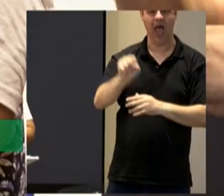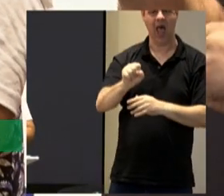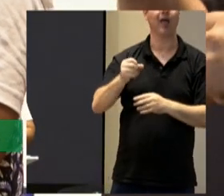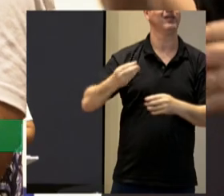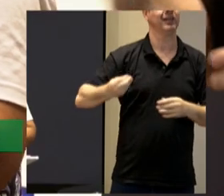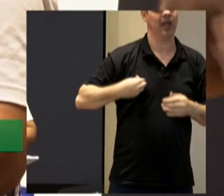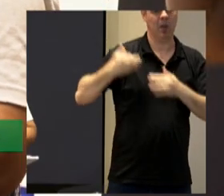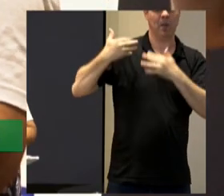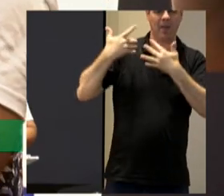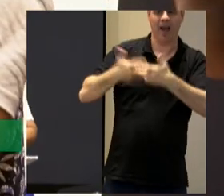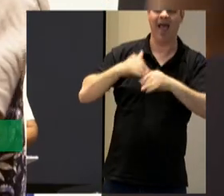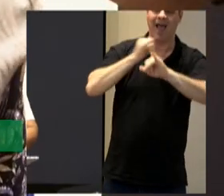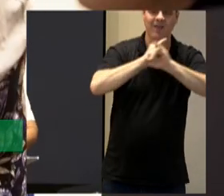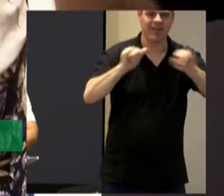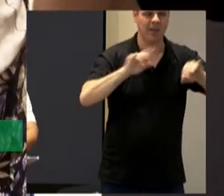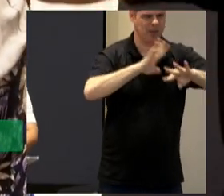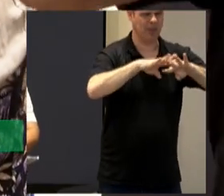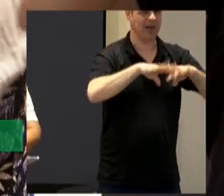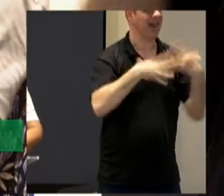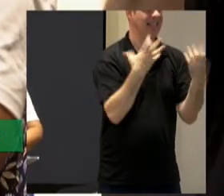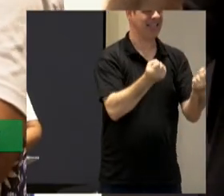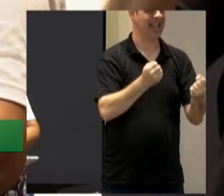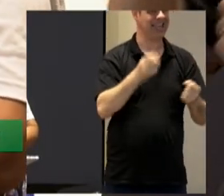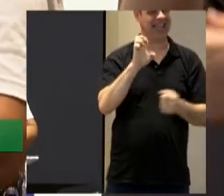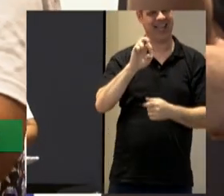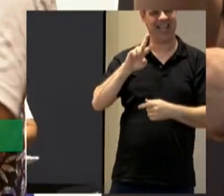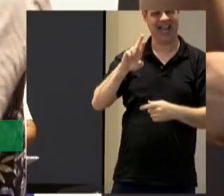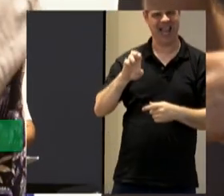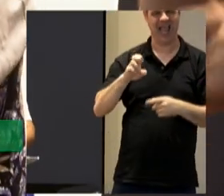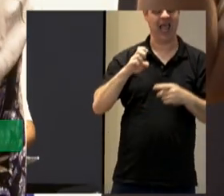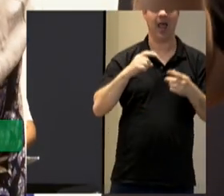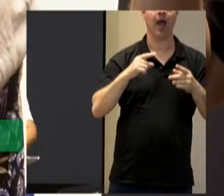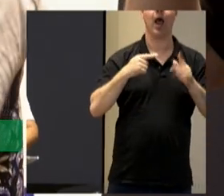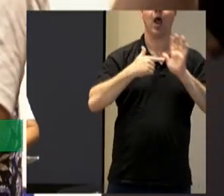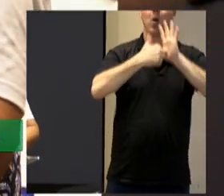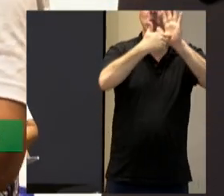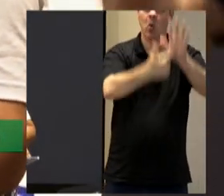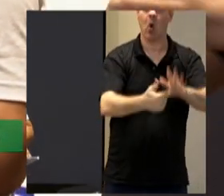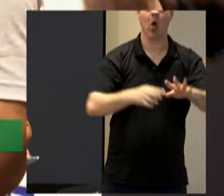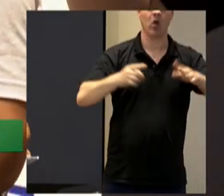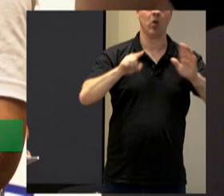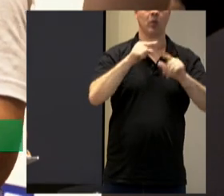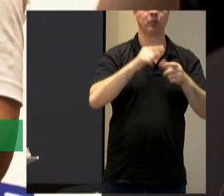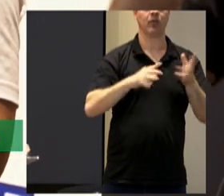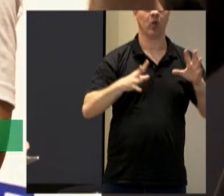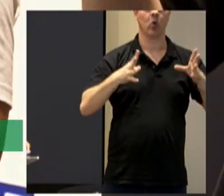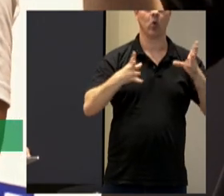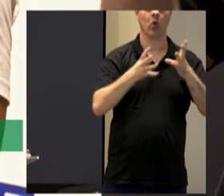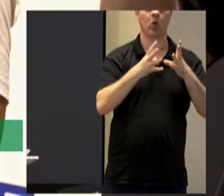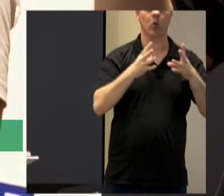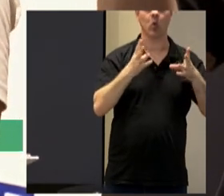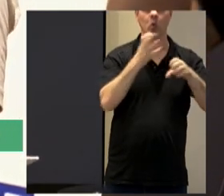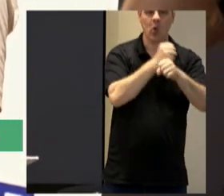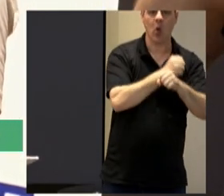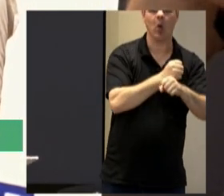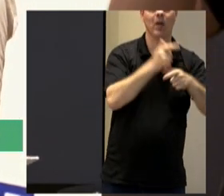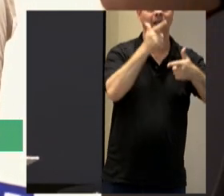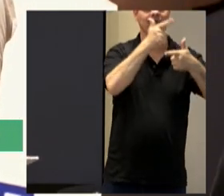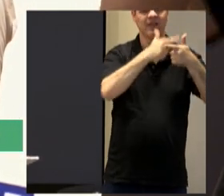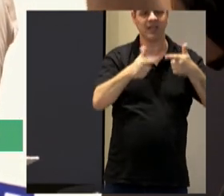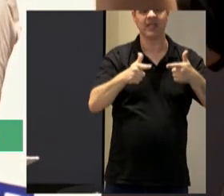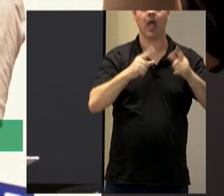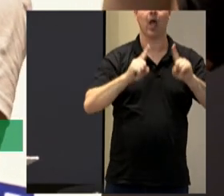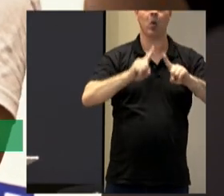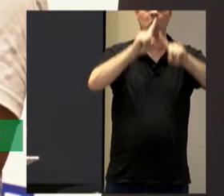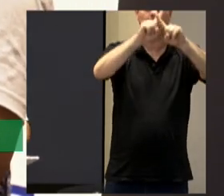gente vai indo, vai dizendo que com o jogo Mancala dá para ensinar soma, divisão e multiplicação, e vamos indo, e